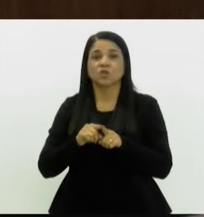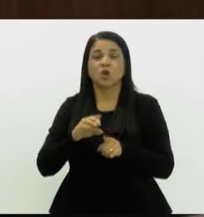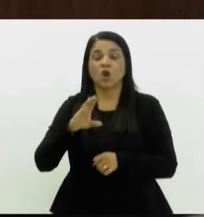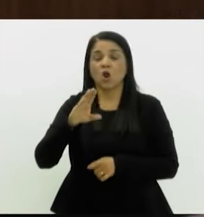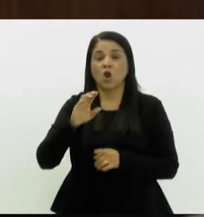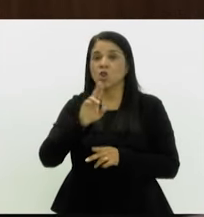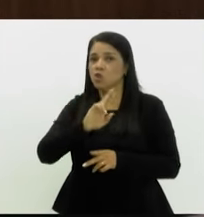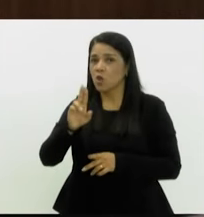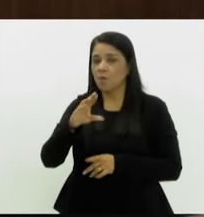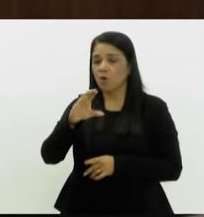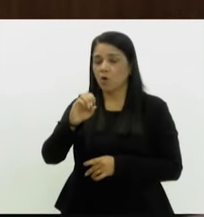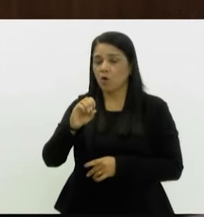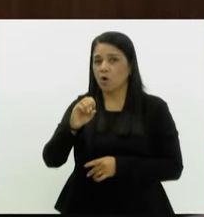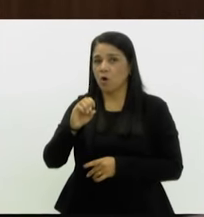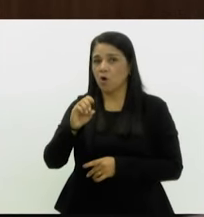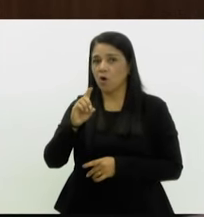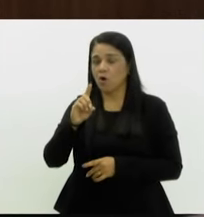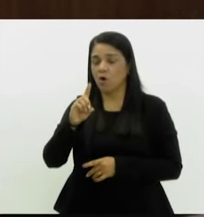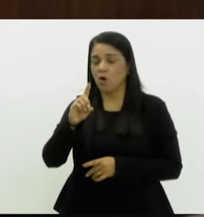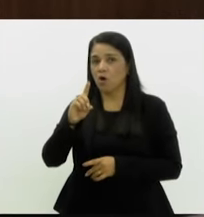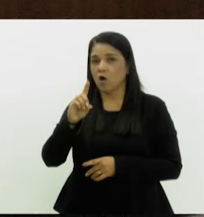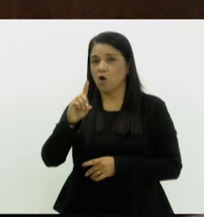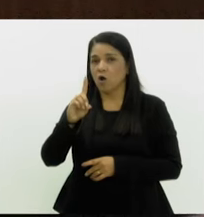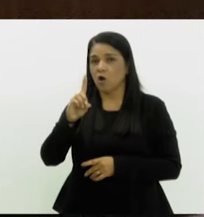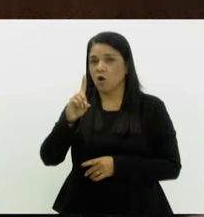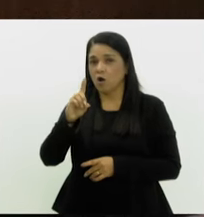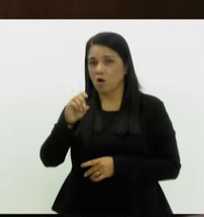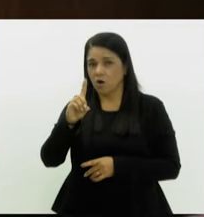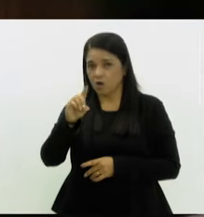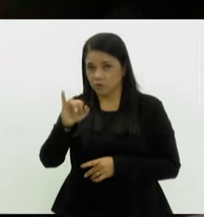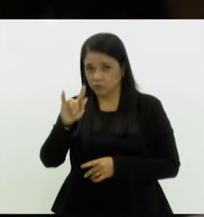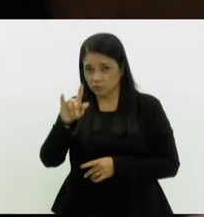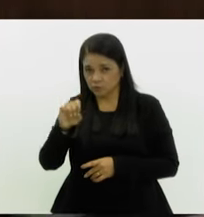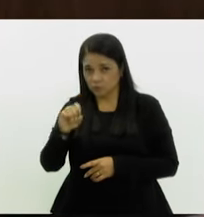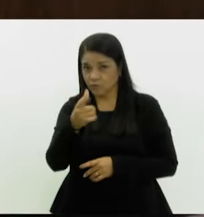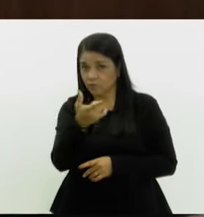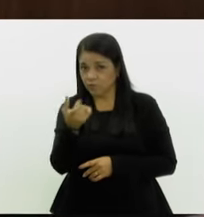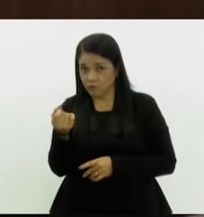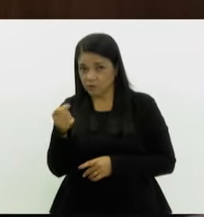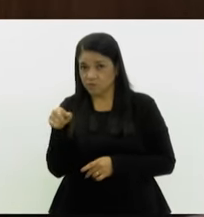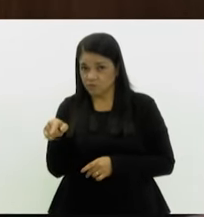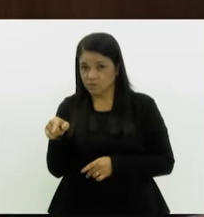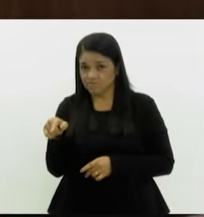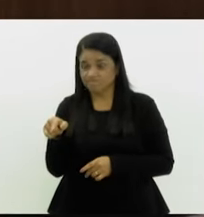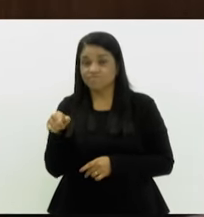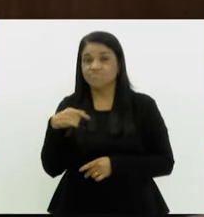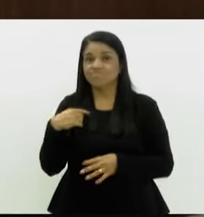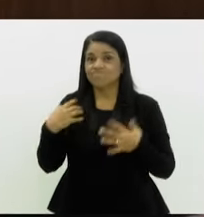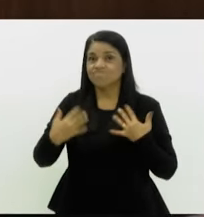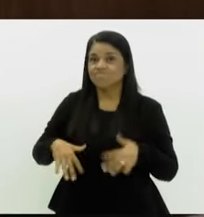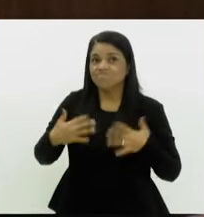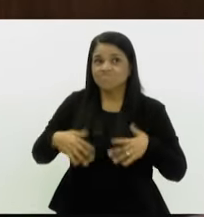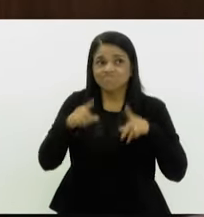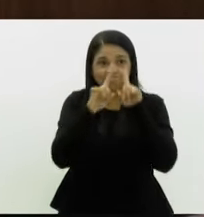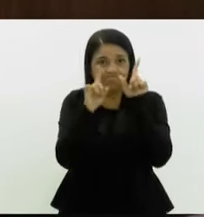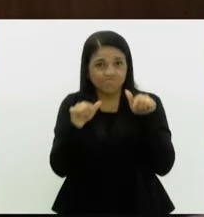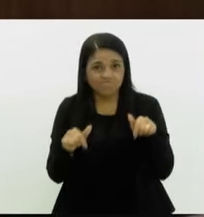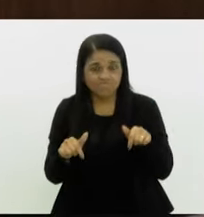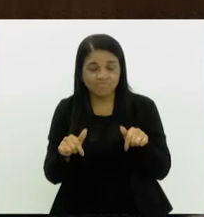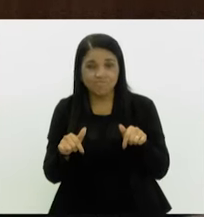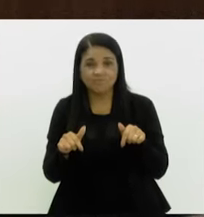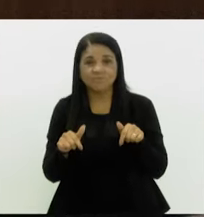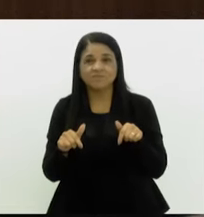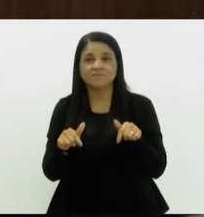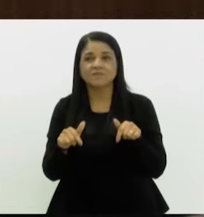Código 20, que exatamente na aflição do funcionário,